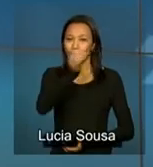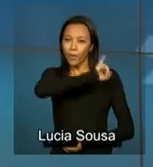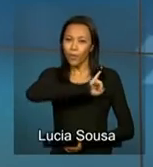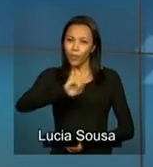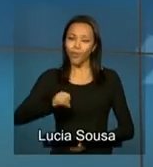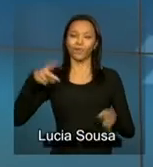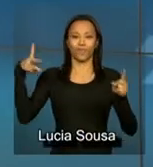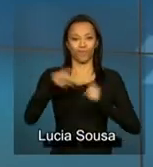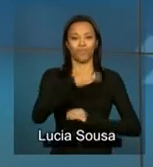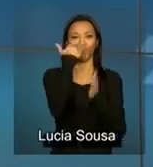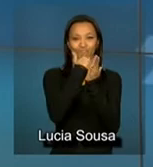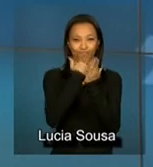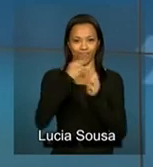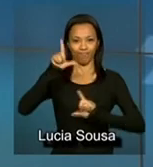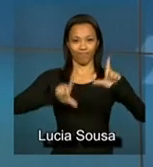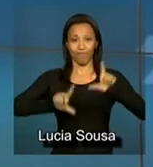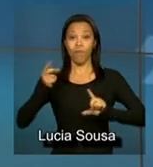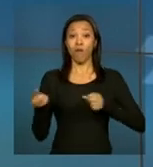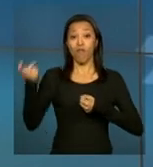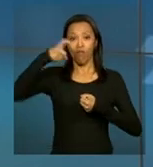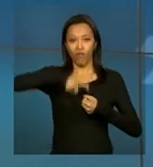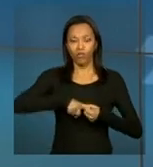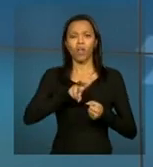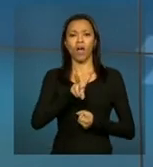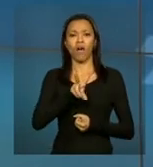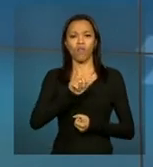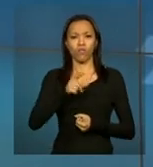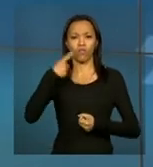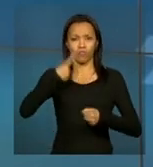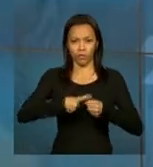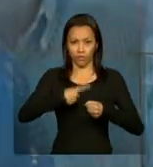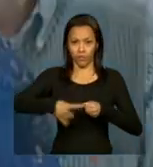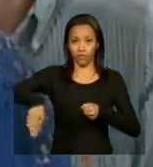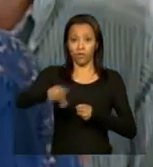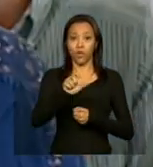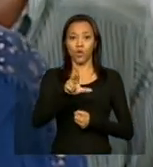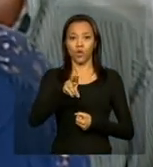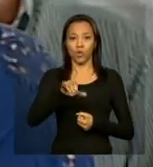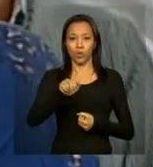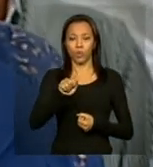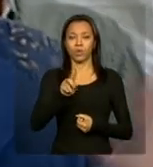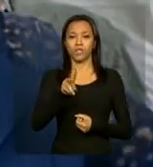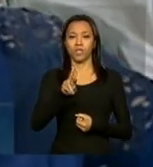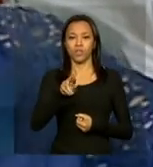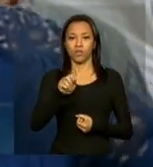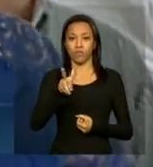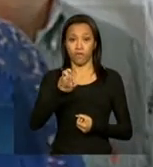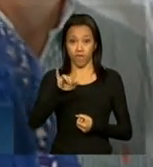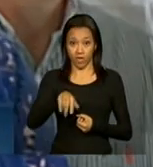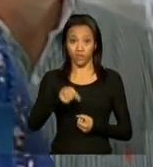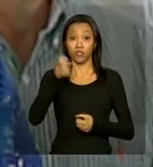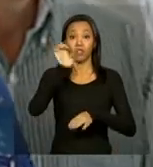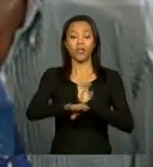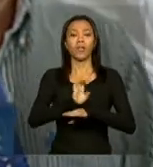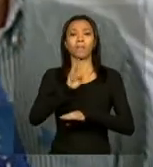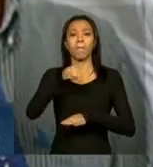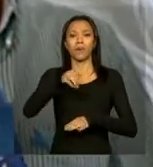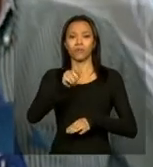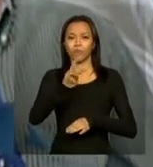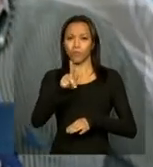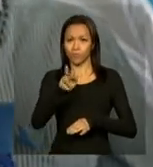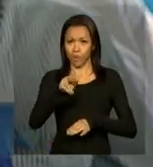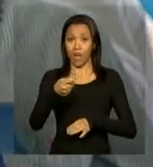Olá, interrompemos a programação para voltar ao vivo a Lucas do Rio Verde, em Mato Grosso. A presidenta Dilma Rousseff vai